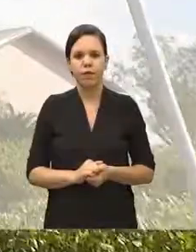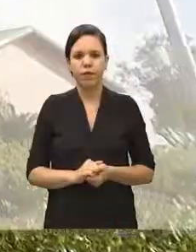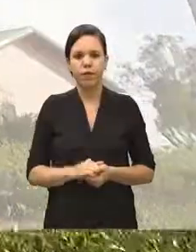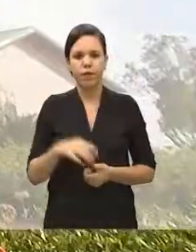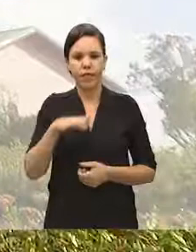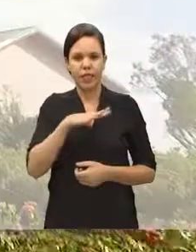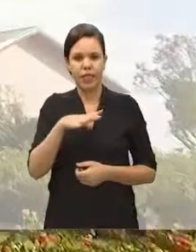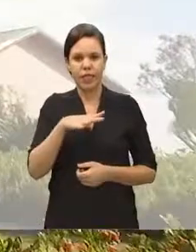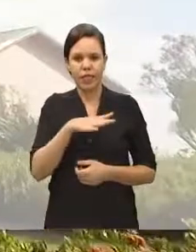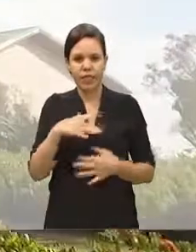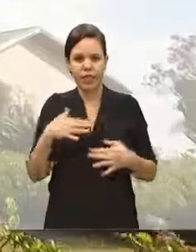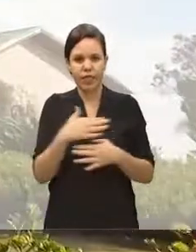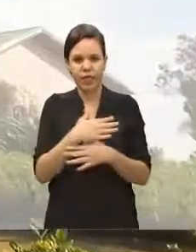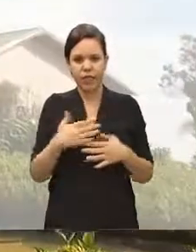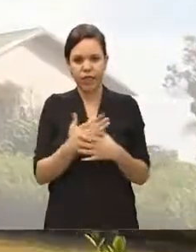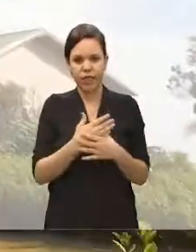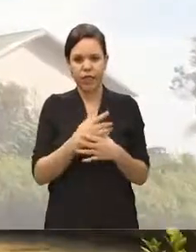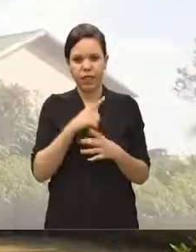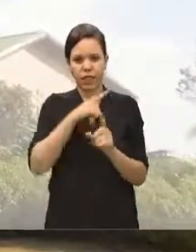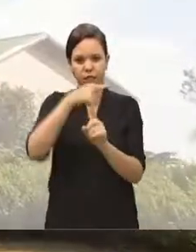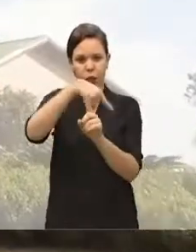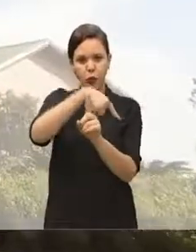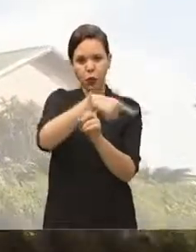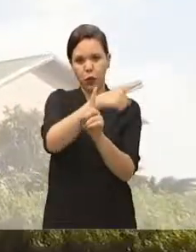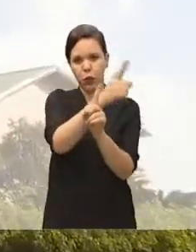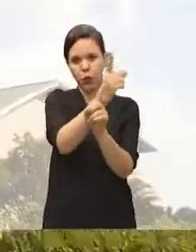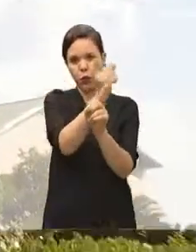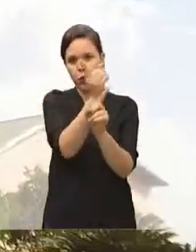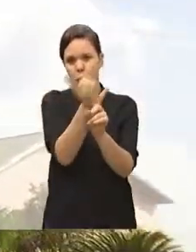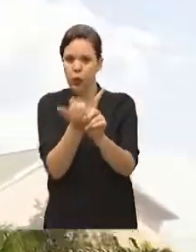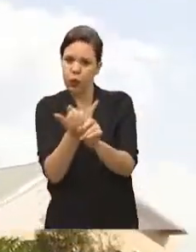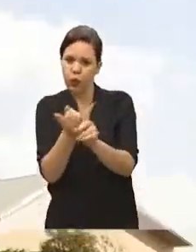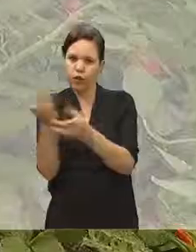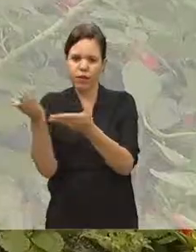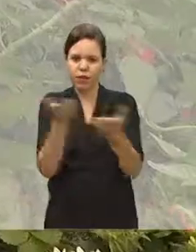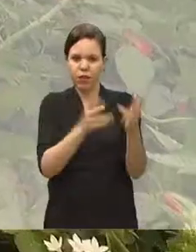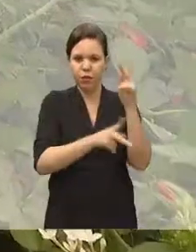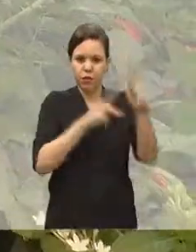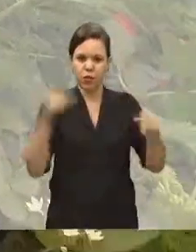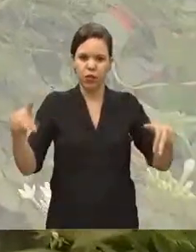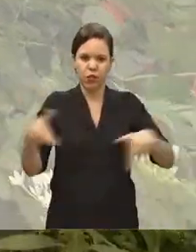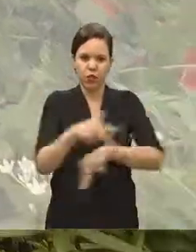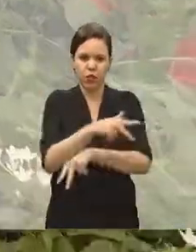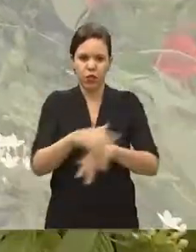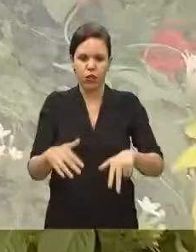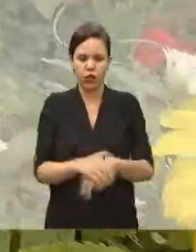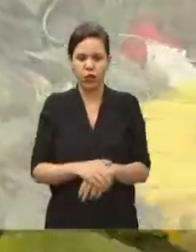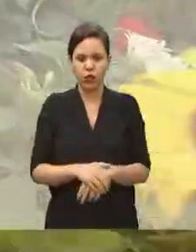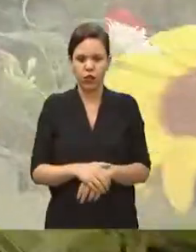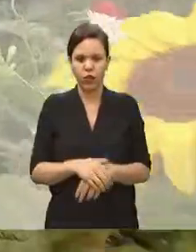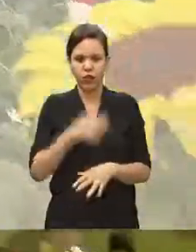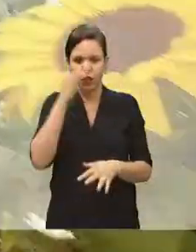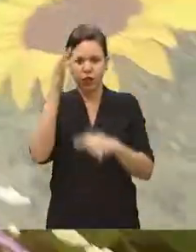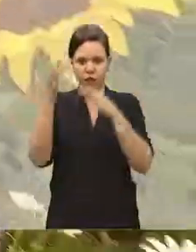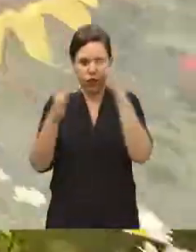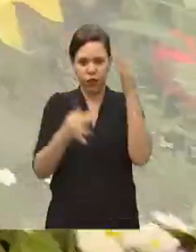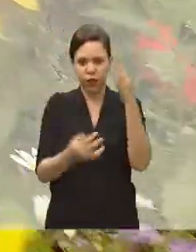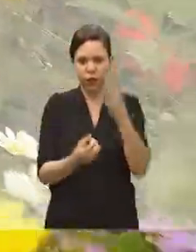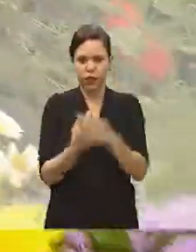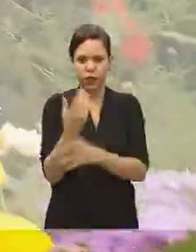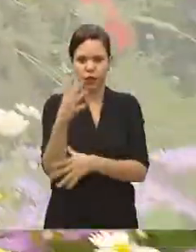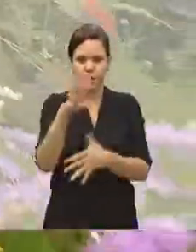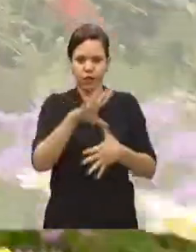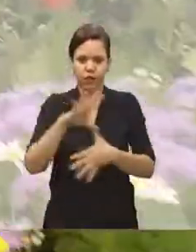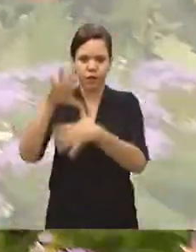Na cidade onde o moinho recepciona quem chega por aqui, quem passa na maior exposição de flores e plantas